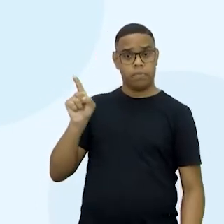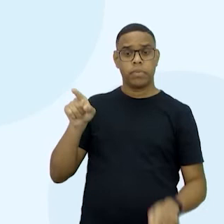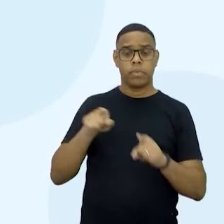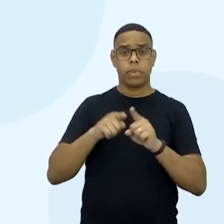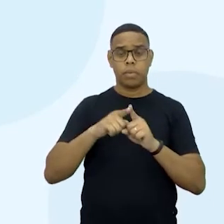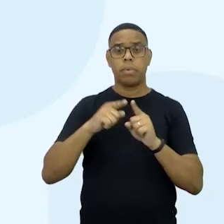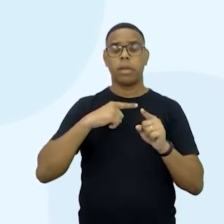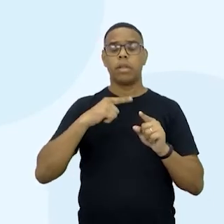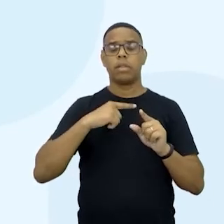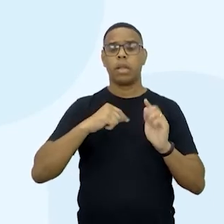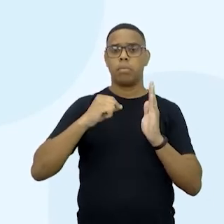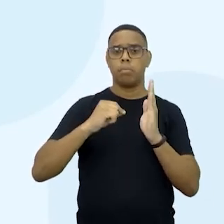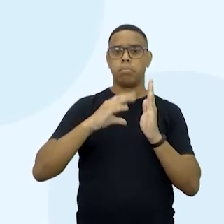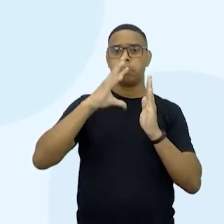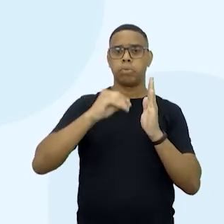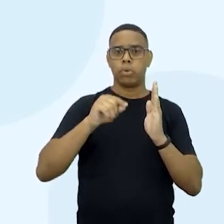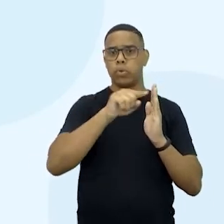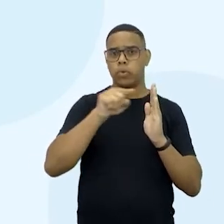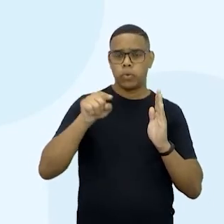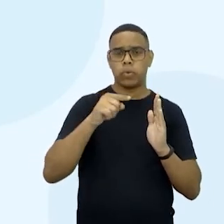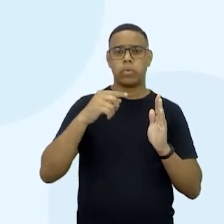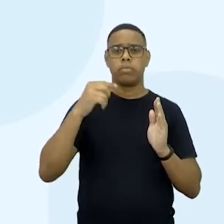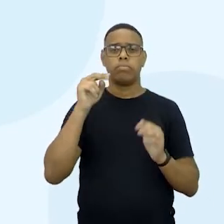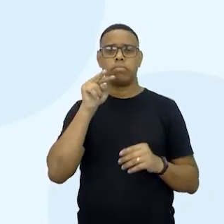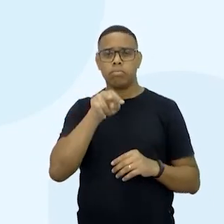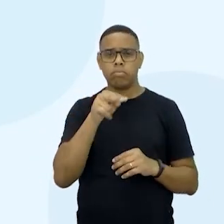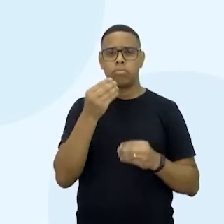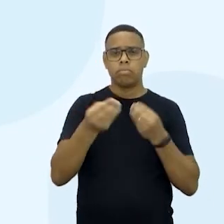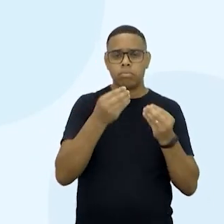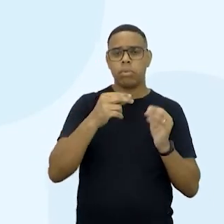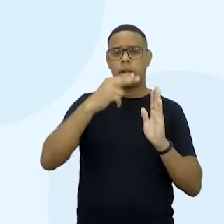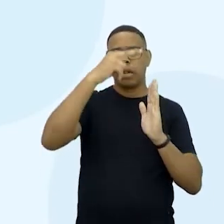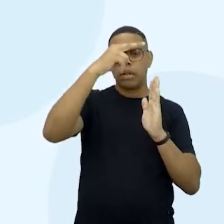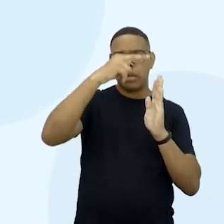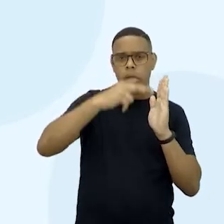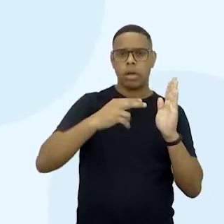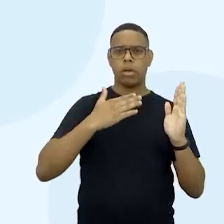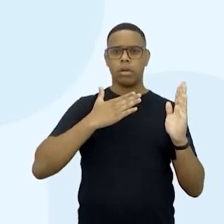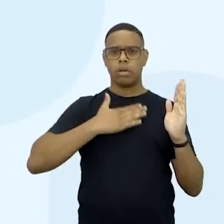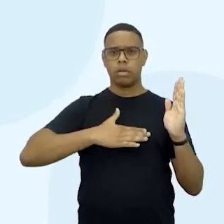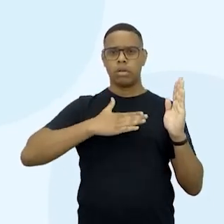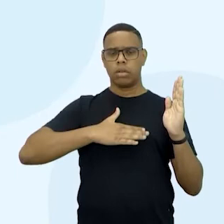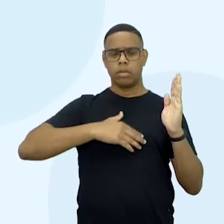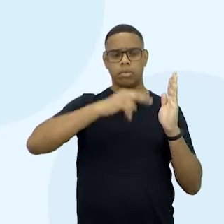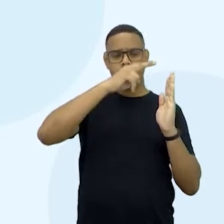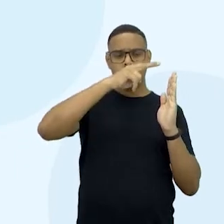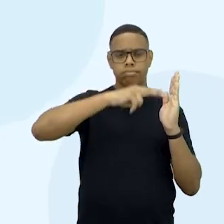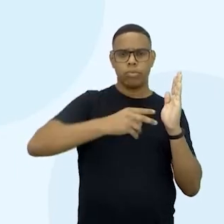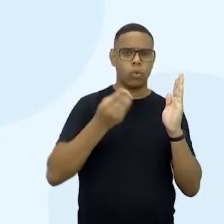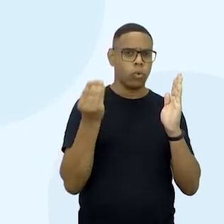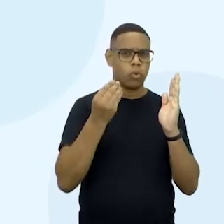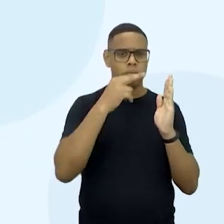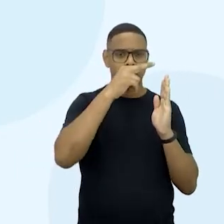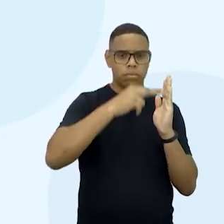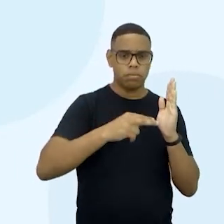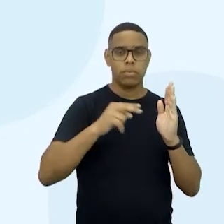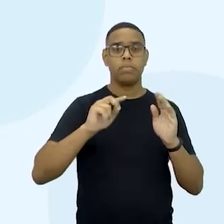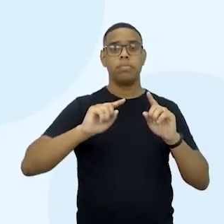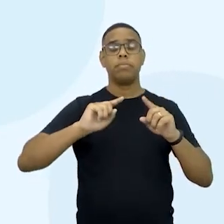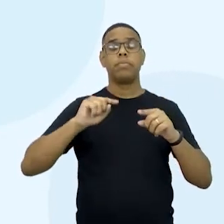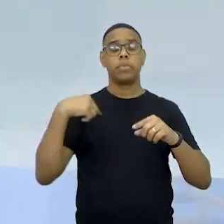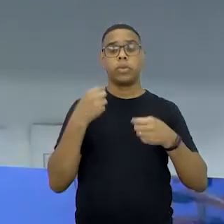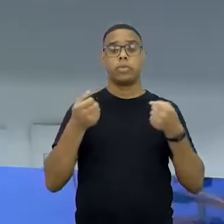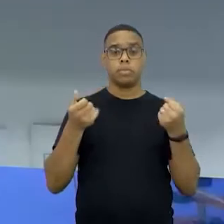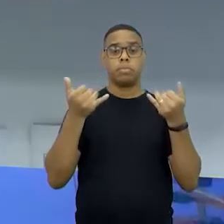também o QR code para vocês darem uma olhadinha lerem com mais calma com mais atenção e a gente vai